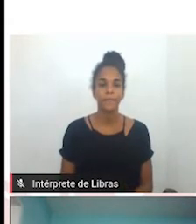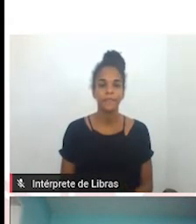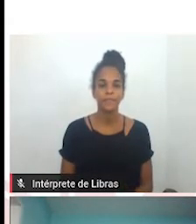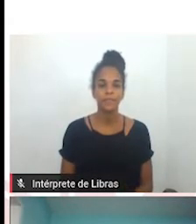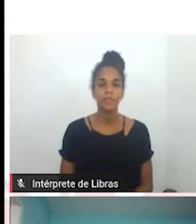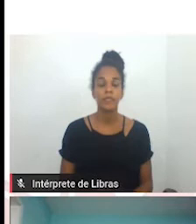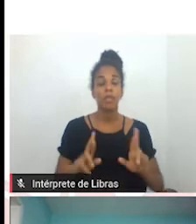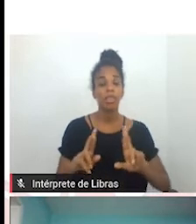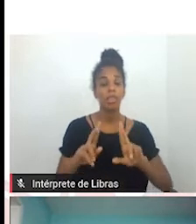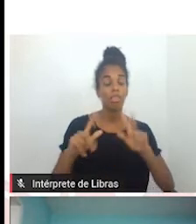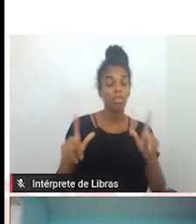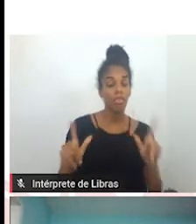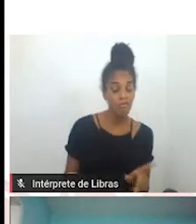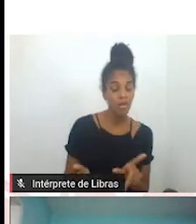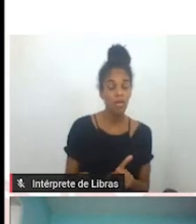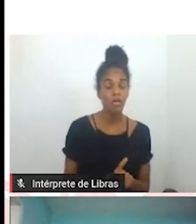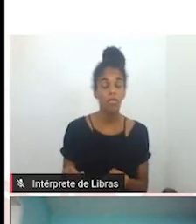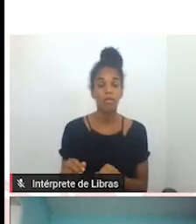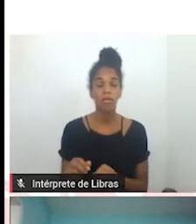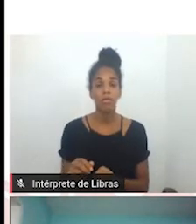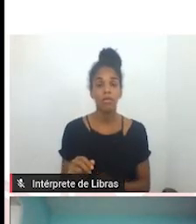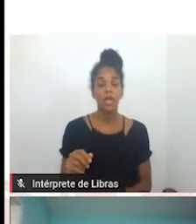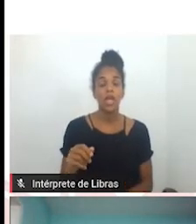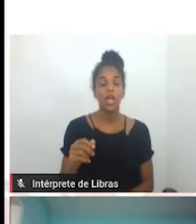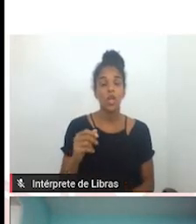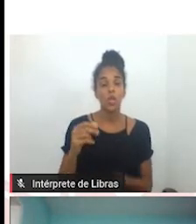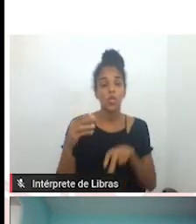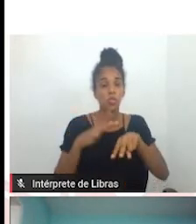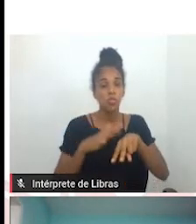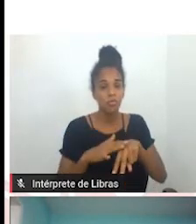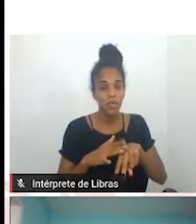Diferentemente dos pacientes comuns, os pacientes com COVID,